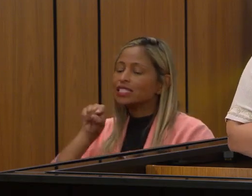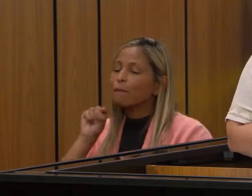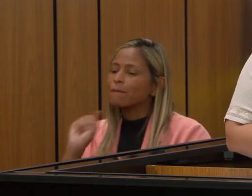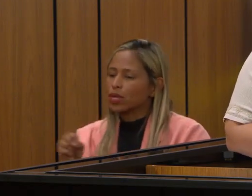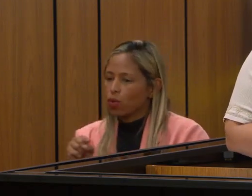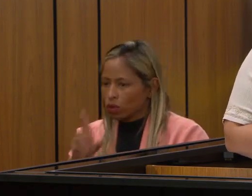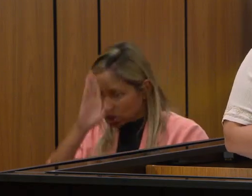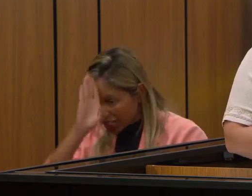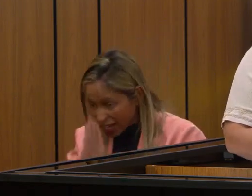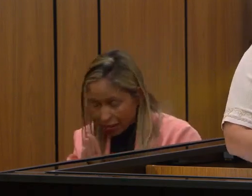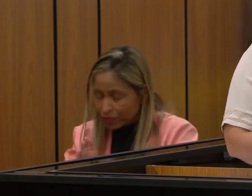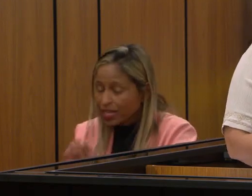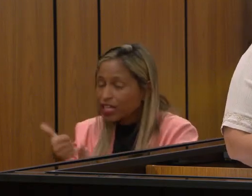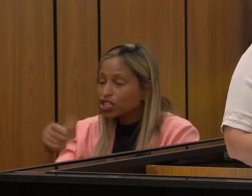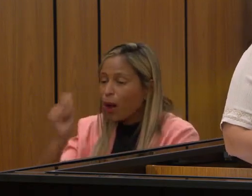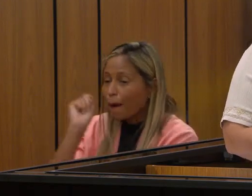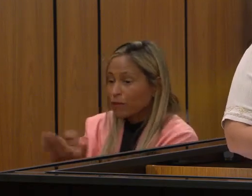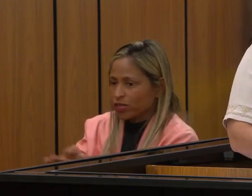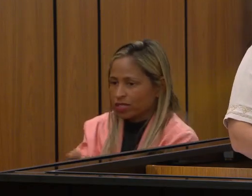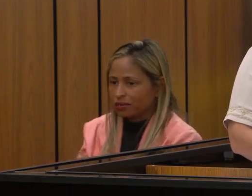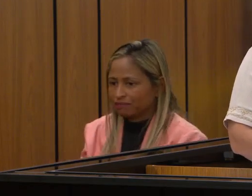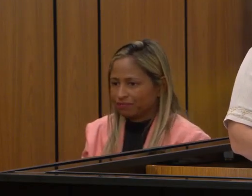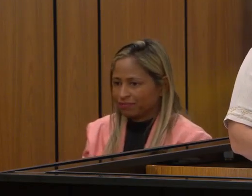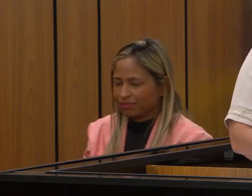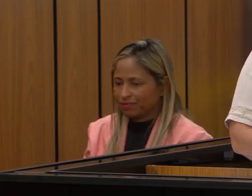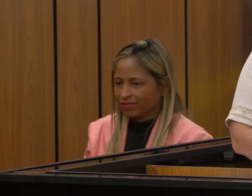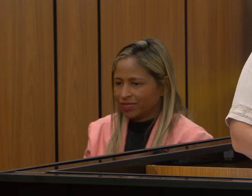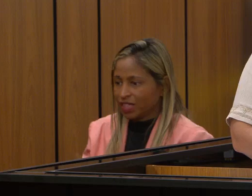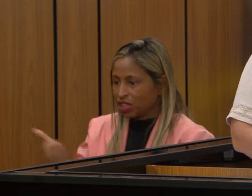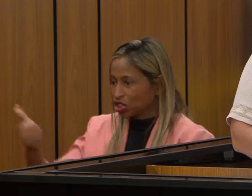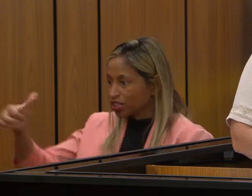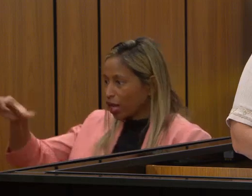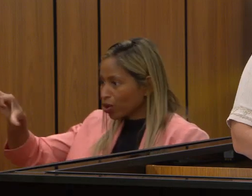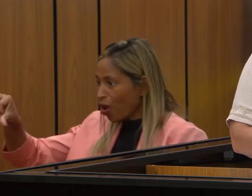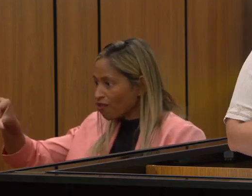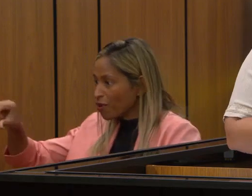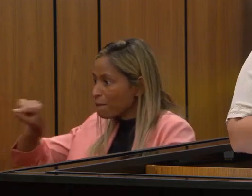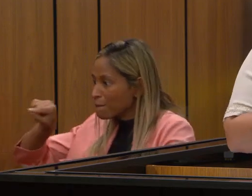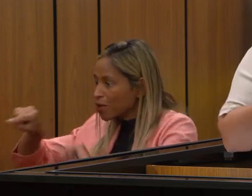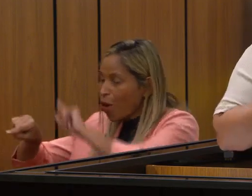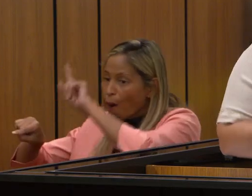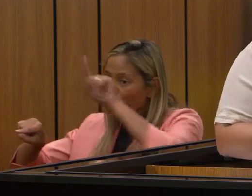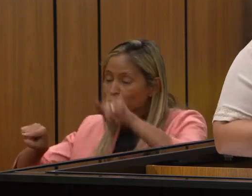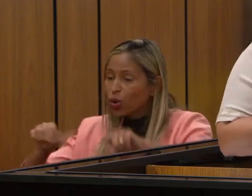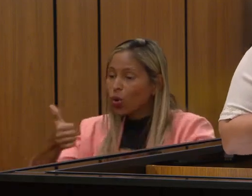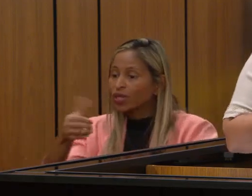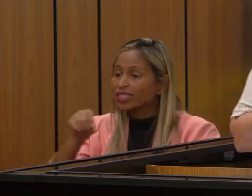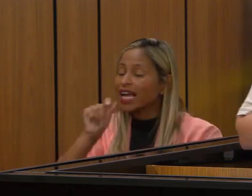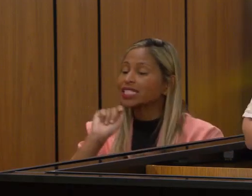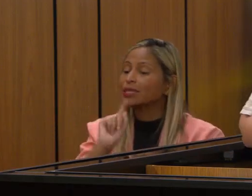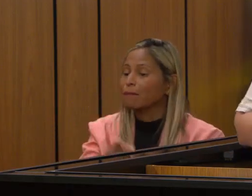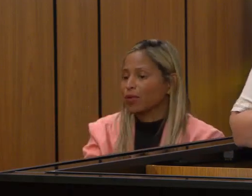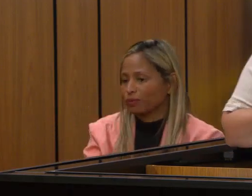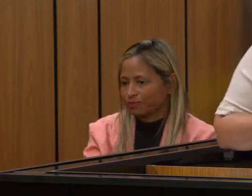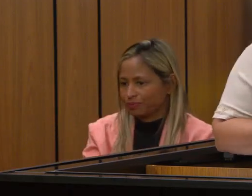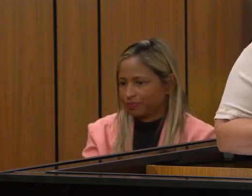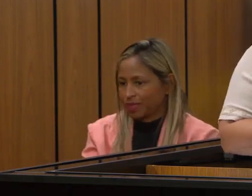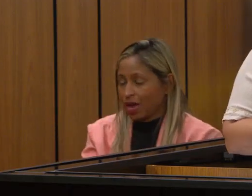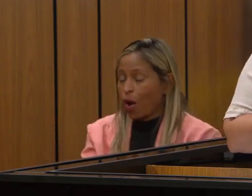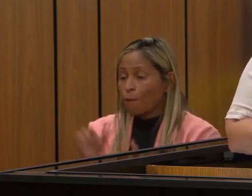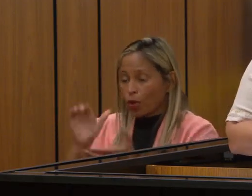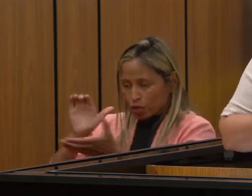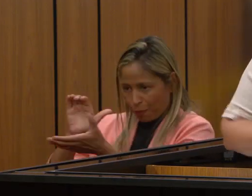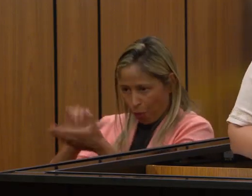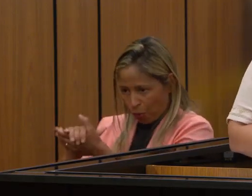mil aí eu falei gente mas já tá aí já tá o negócio tá bom demais e como o meu meu esposo é